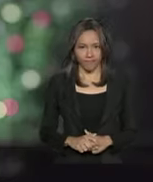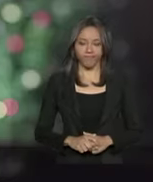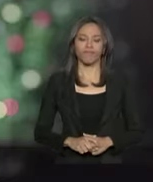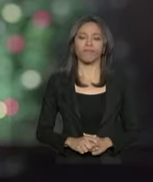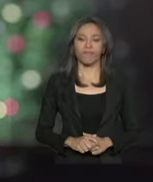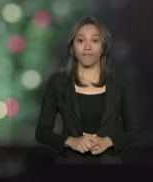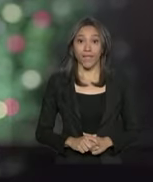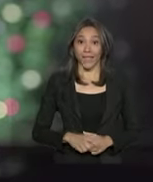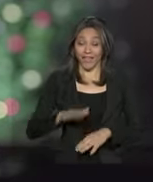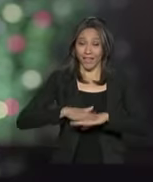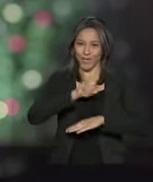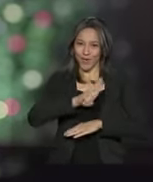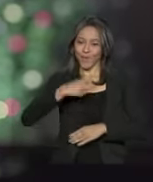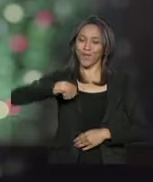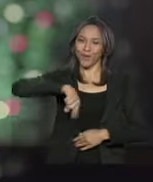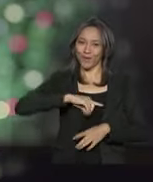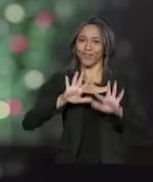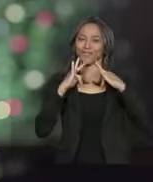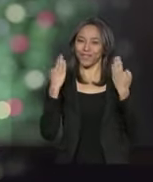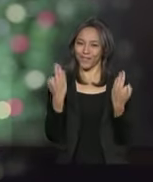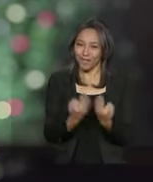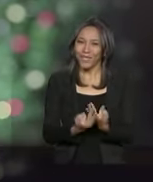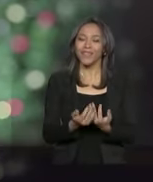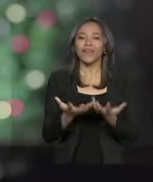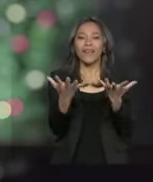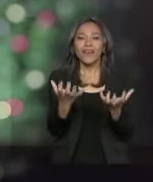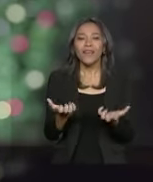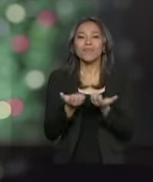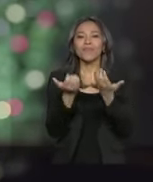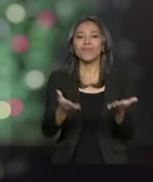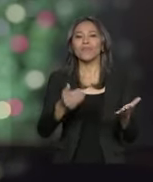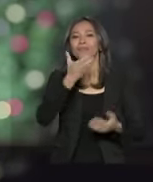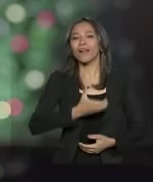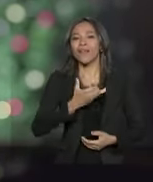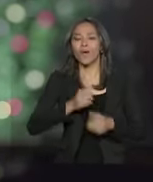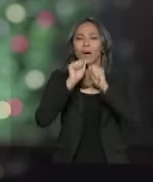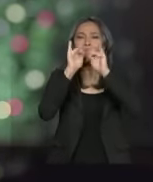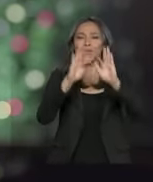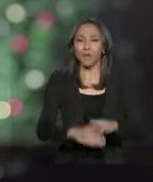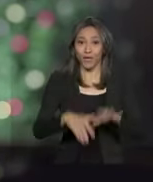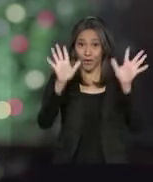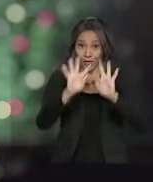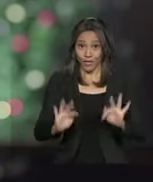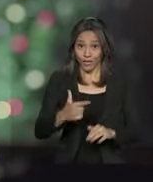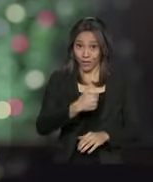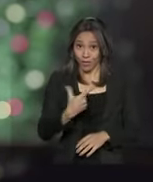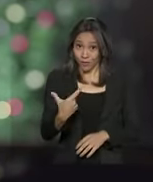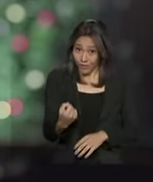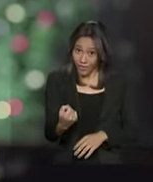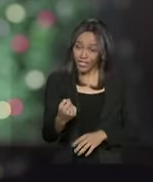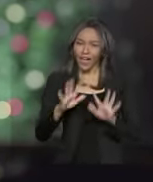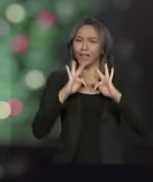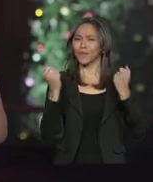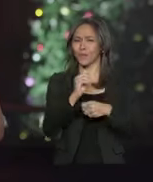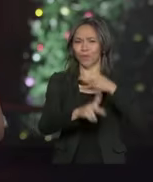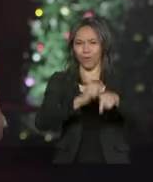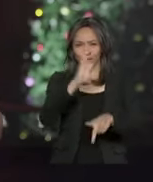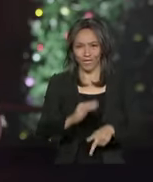em nome da nossa família desejamos um natal abençoado e um feliz 2011 20 a todos os brasileiros